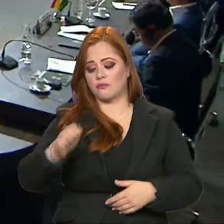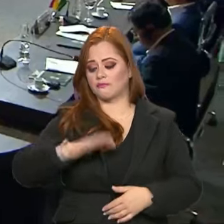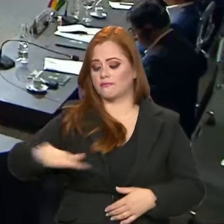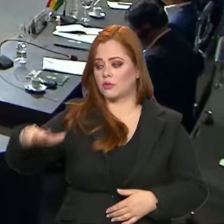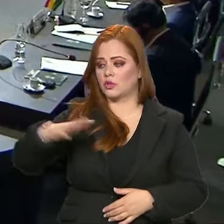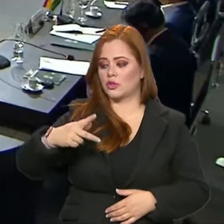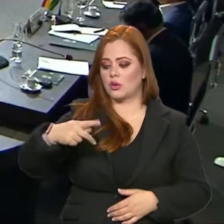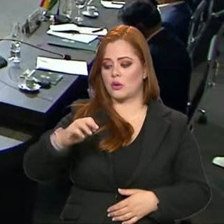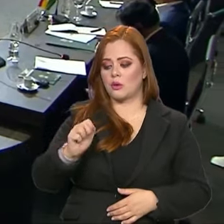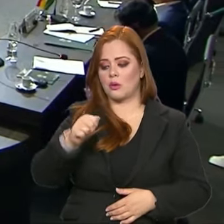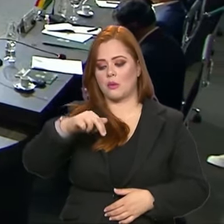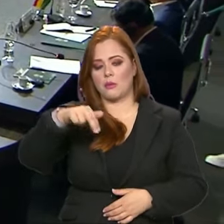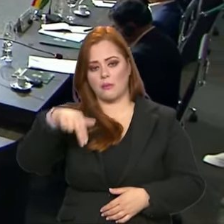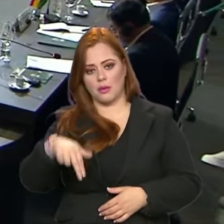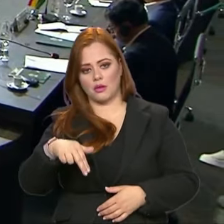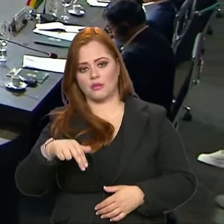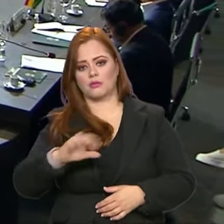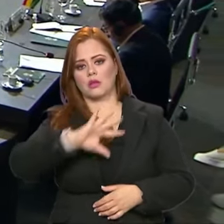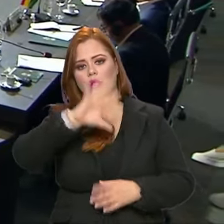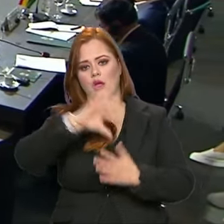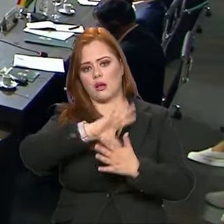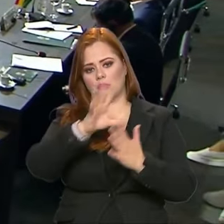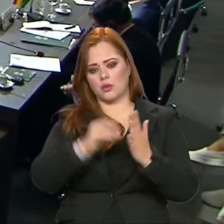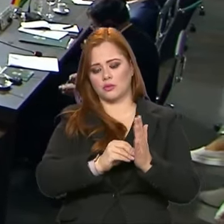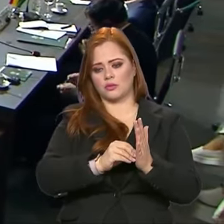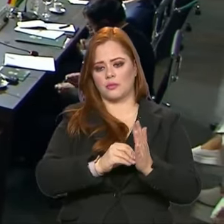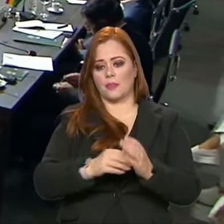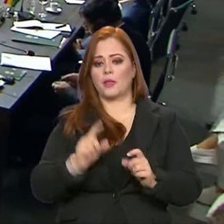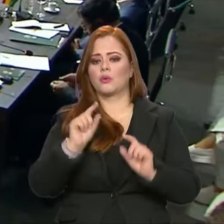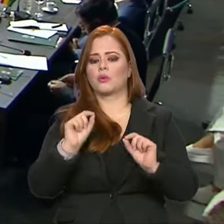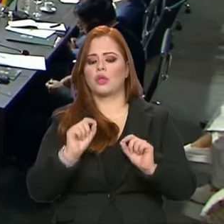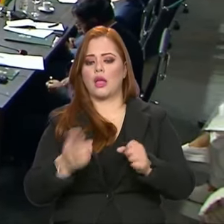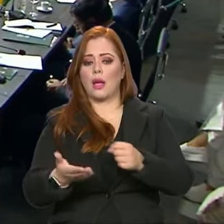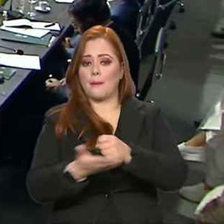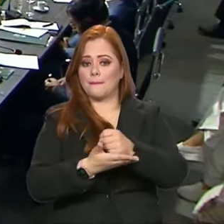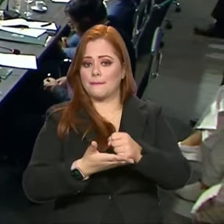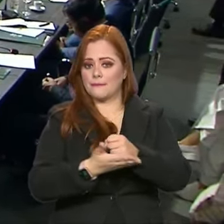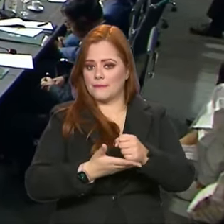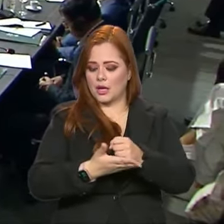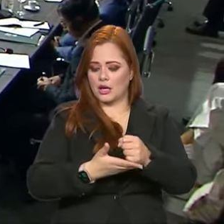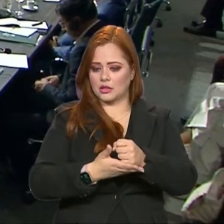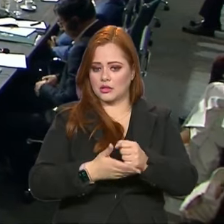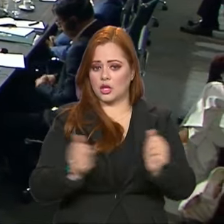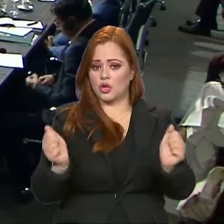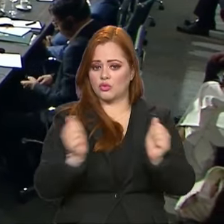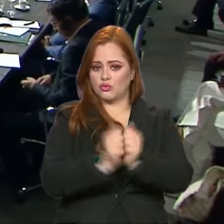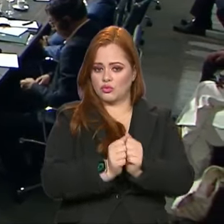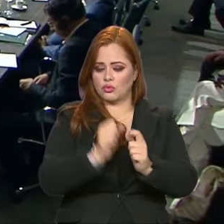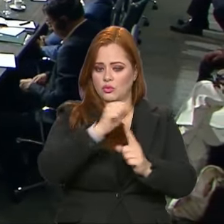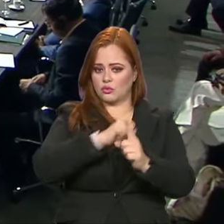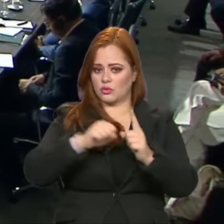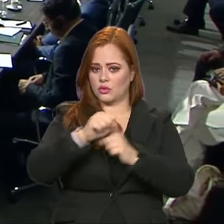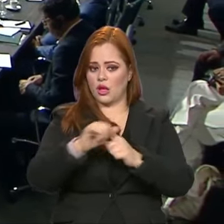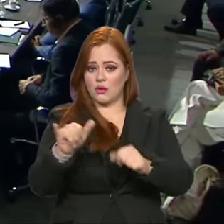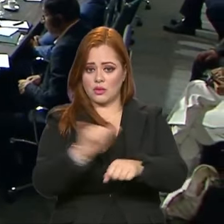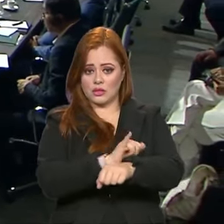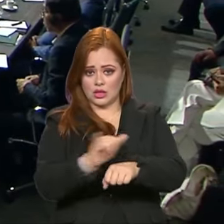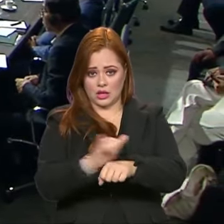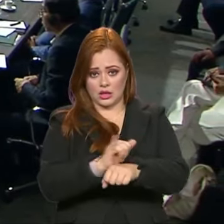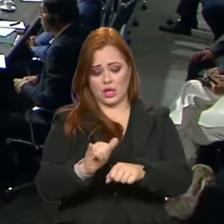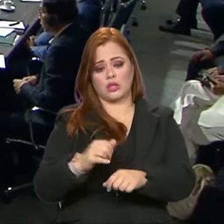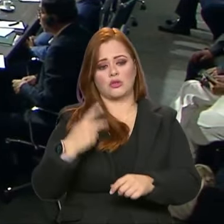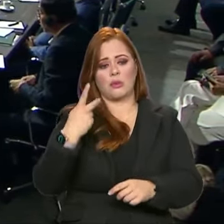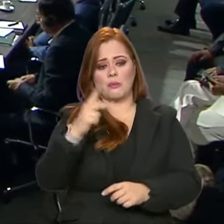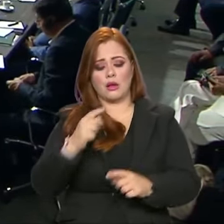tenha na sua base a participação social como uma estratégia para enfrentar a